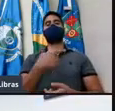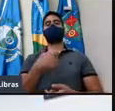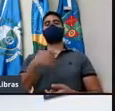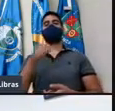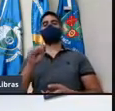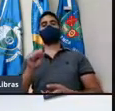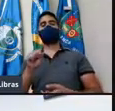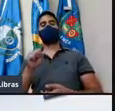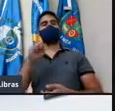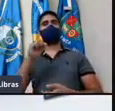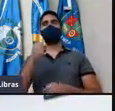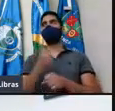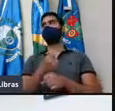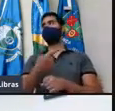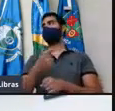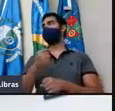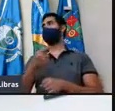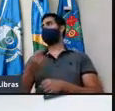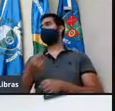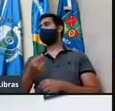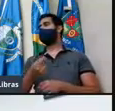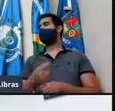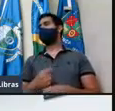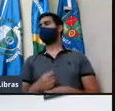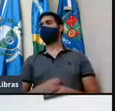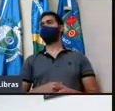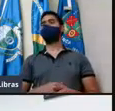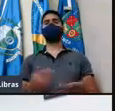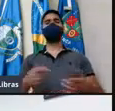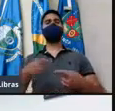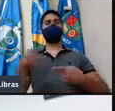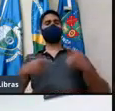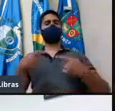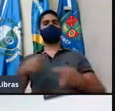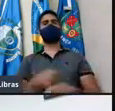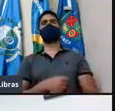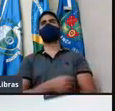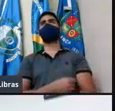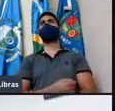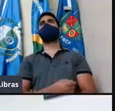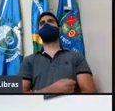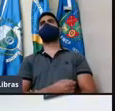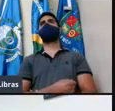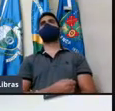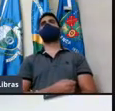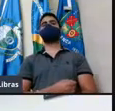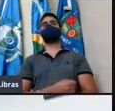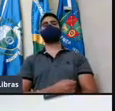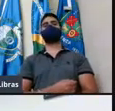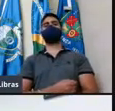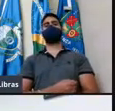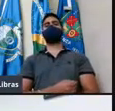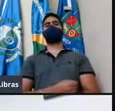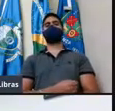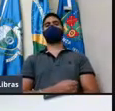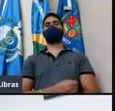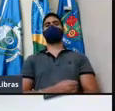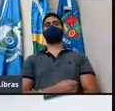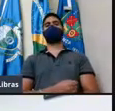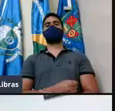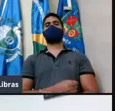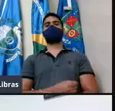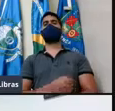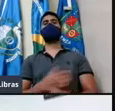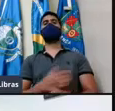218 de 2020 do vereador Pedro Paulo Magalhães Graça, enquanto em discussão. Não tendo quem queira discutir, em